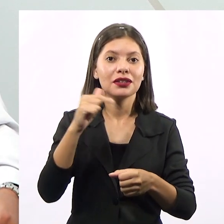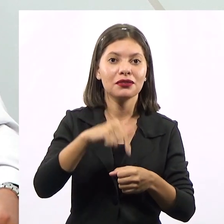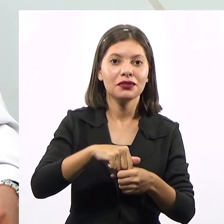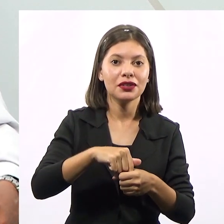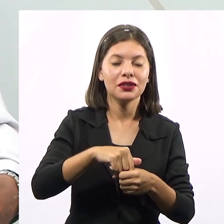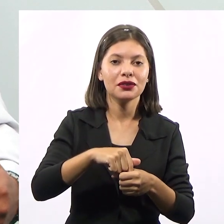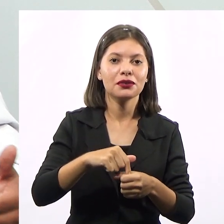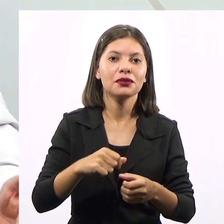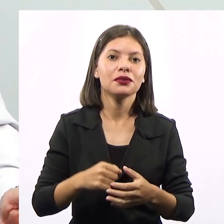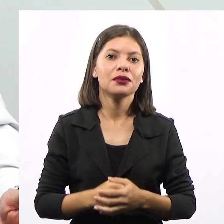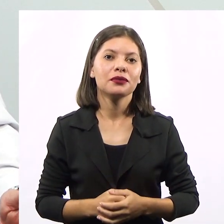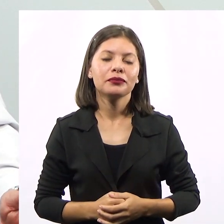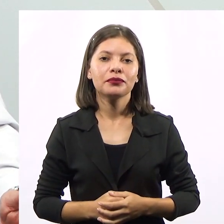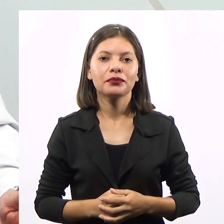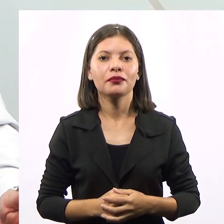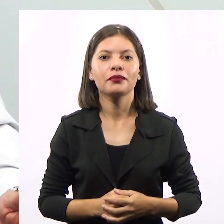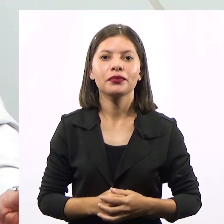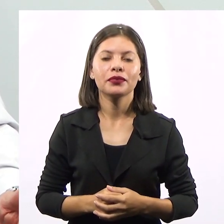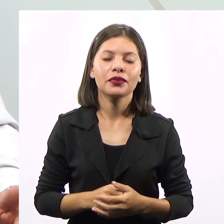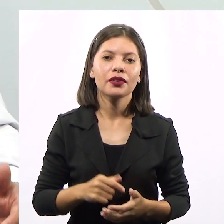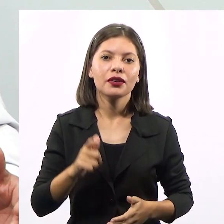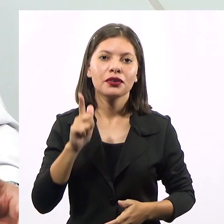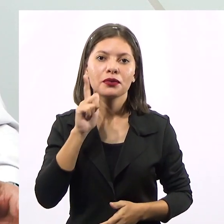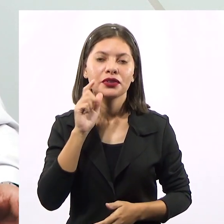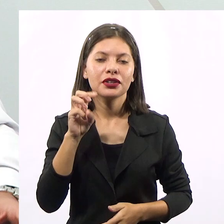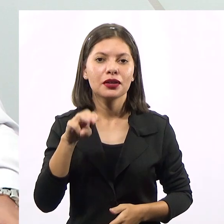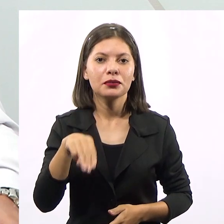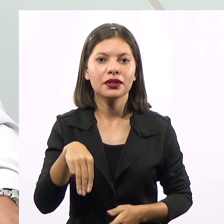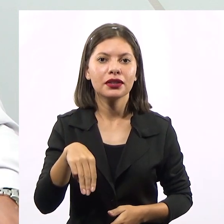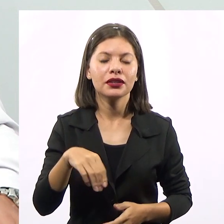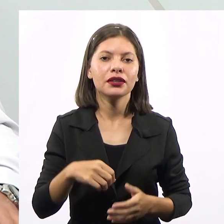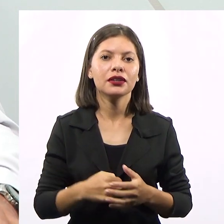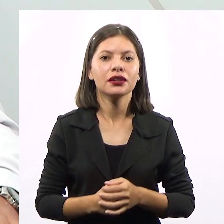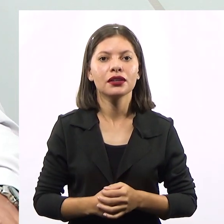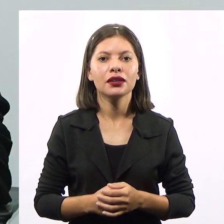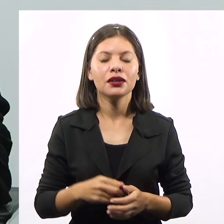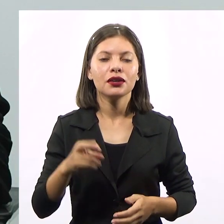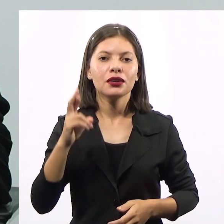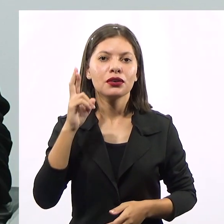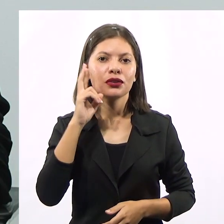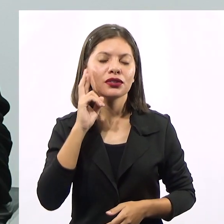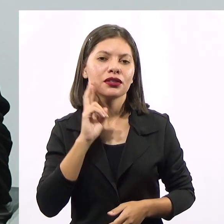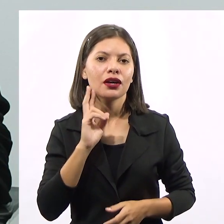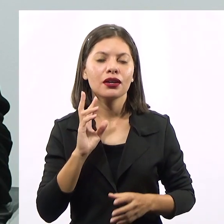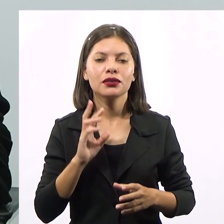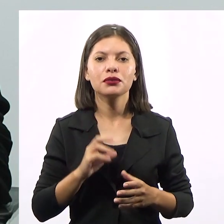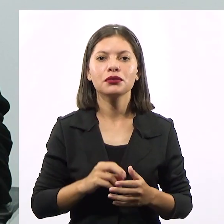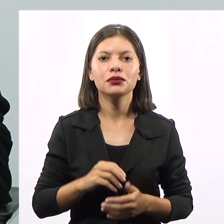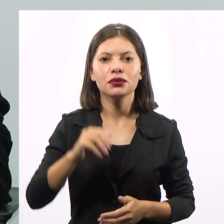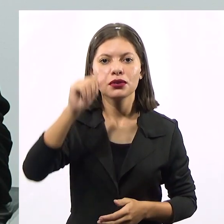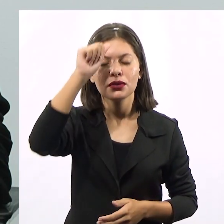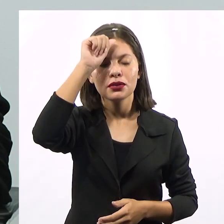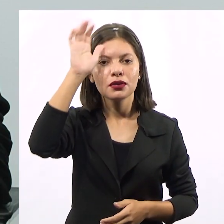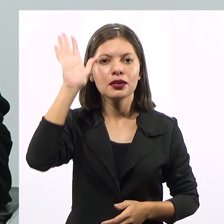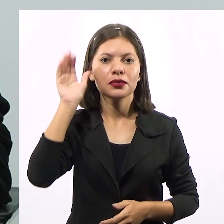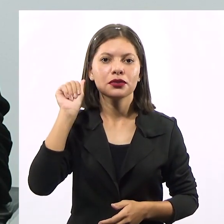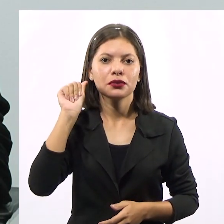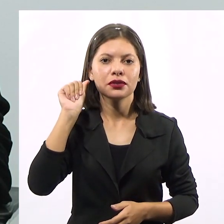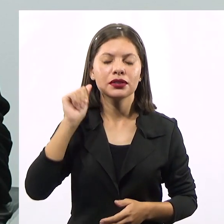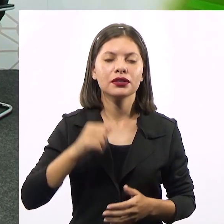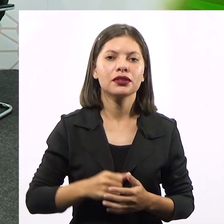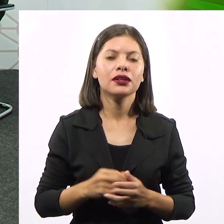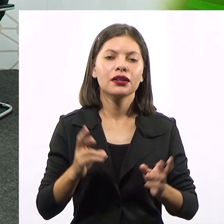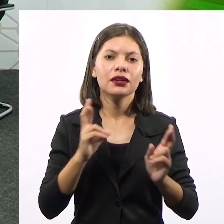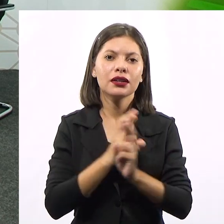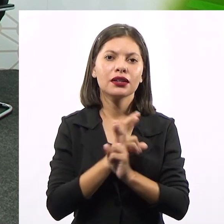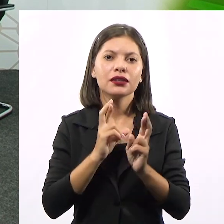que vinham ou da região de Guajará-Mirim, de outras cidades aqui da região, também do sul do estado do